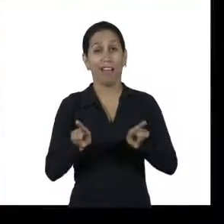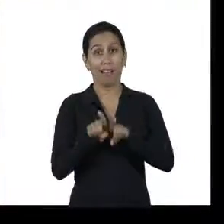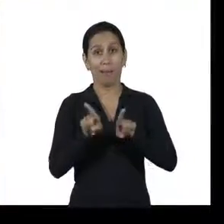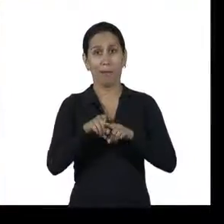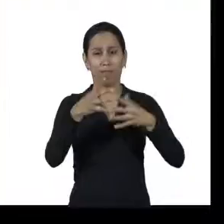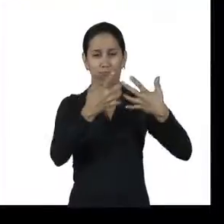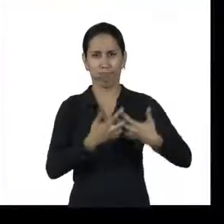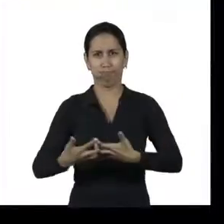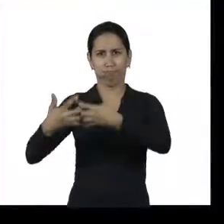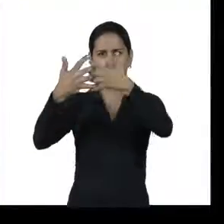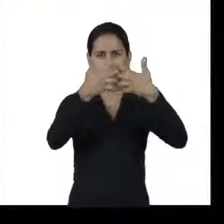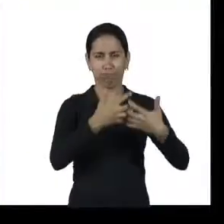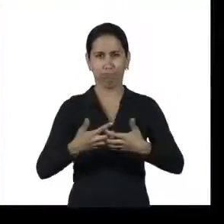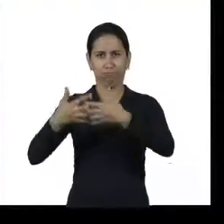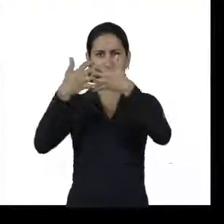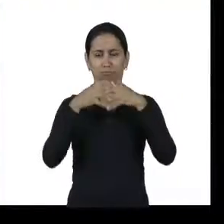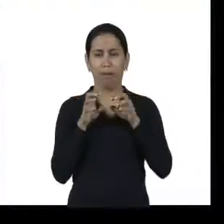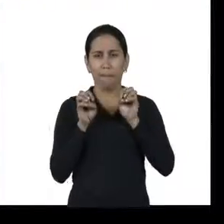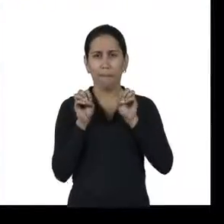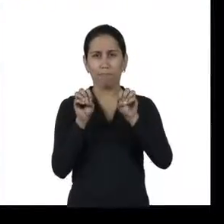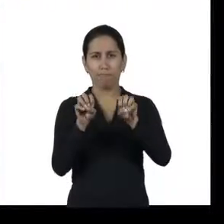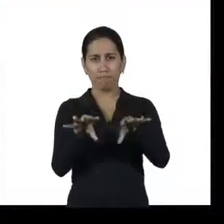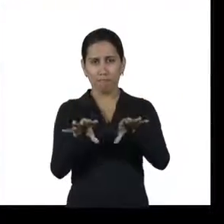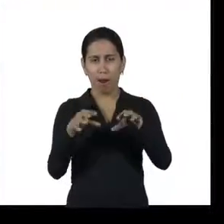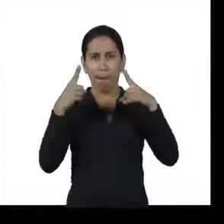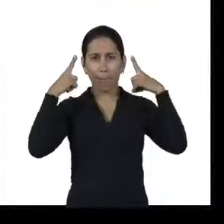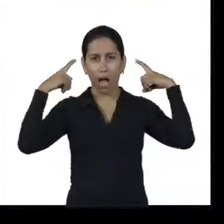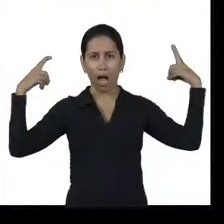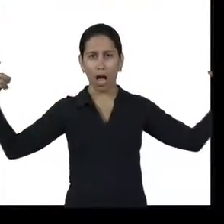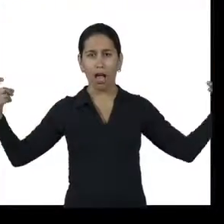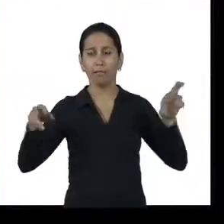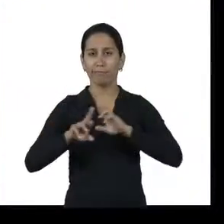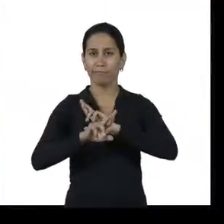e dispositivos sonoros. Vamos falar mais sobre esse assunto?